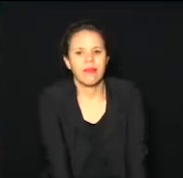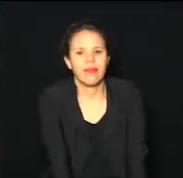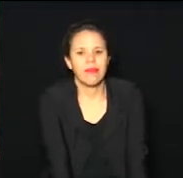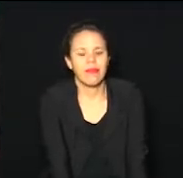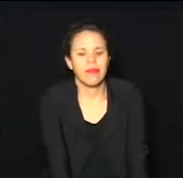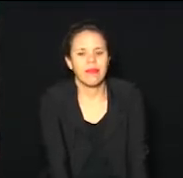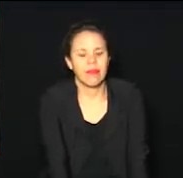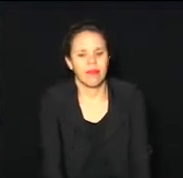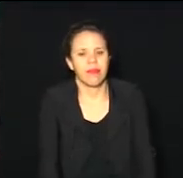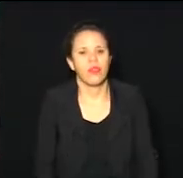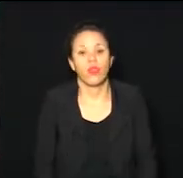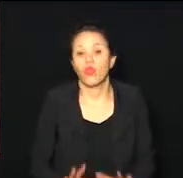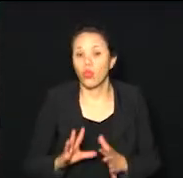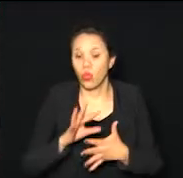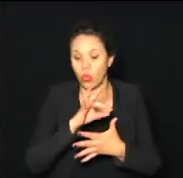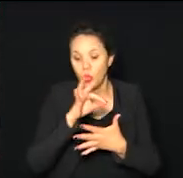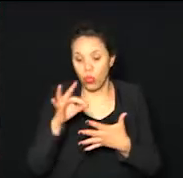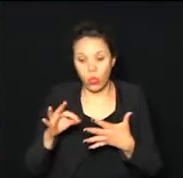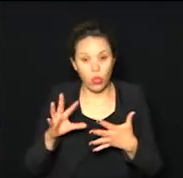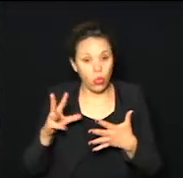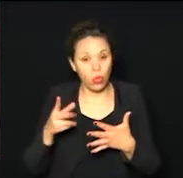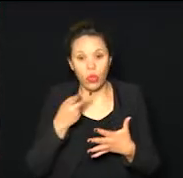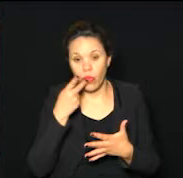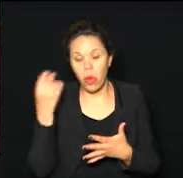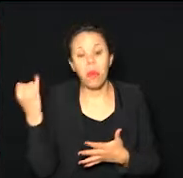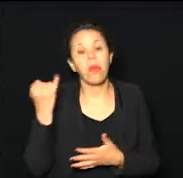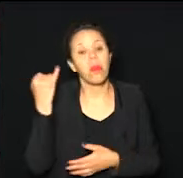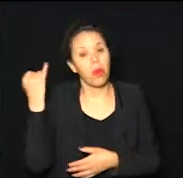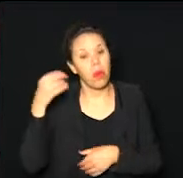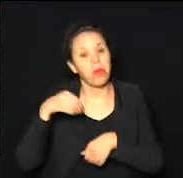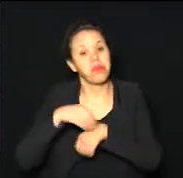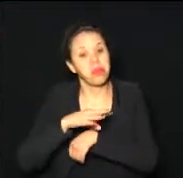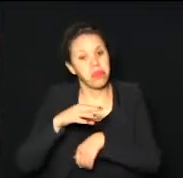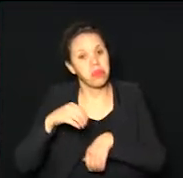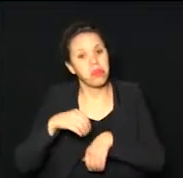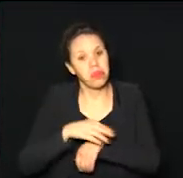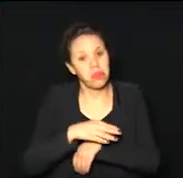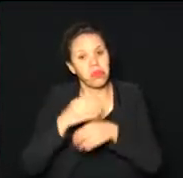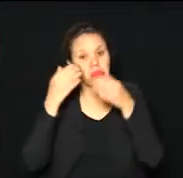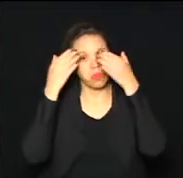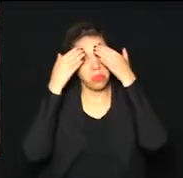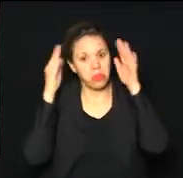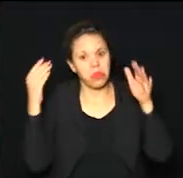acho que as falas todas foram importantes, né? Trouxeram universos